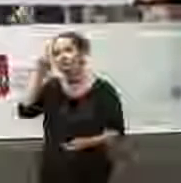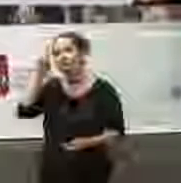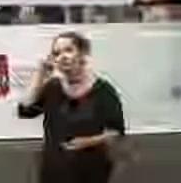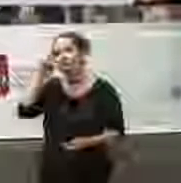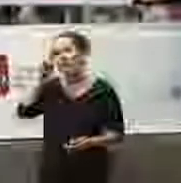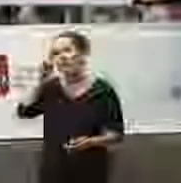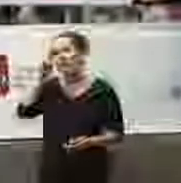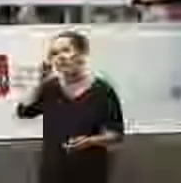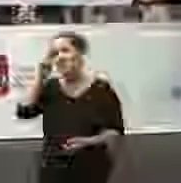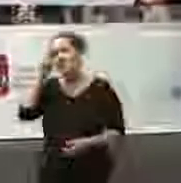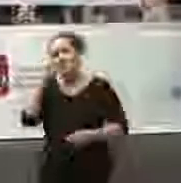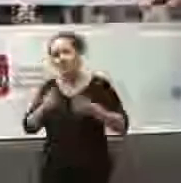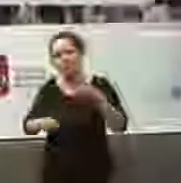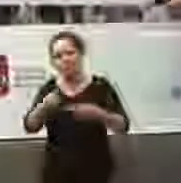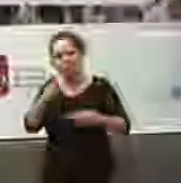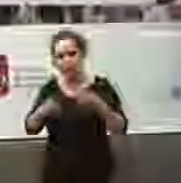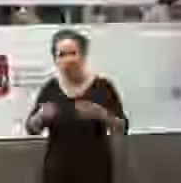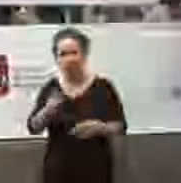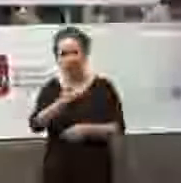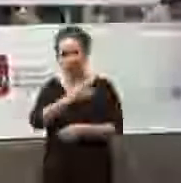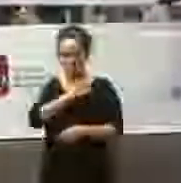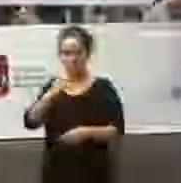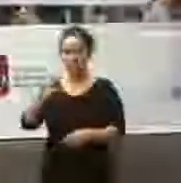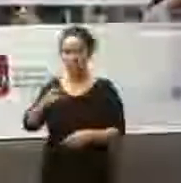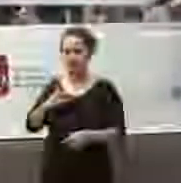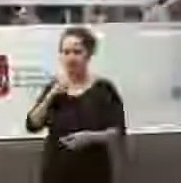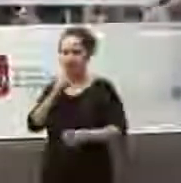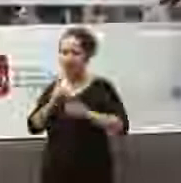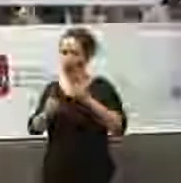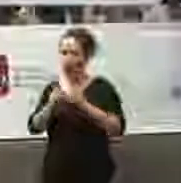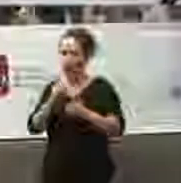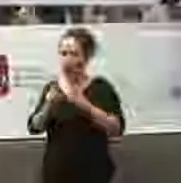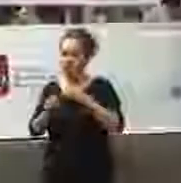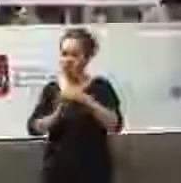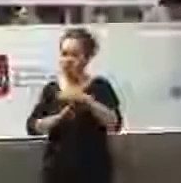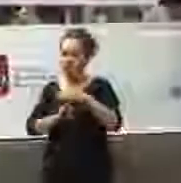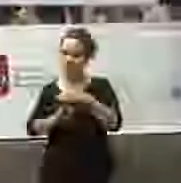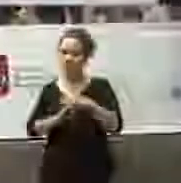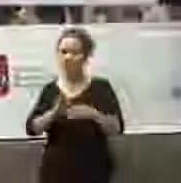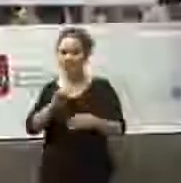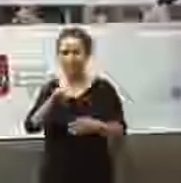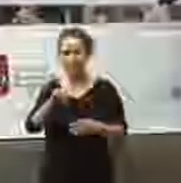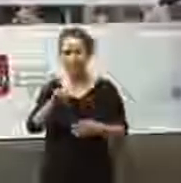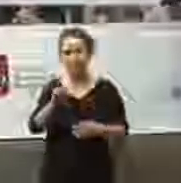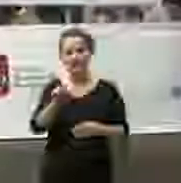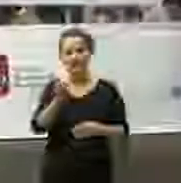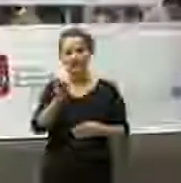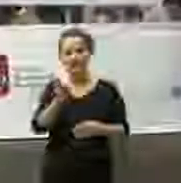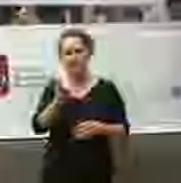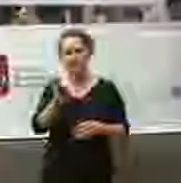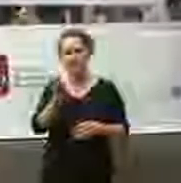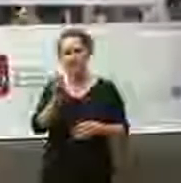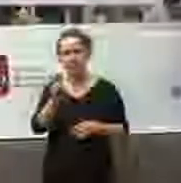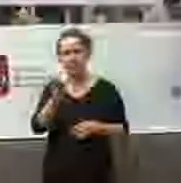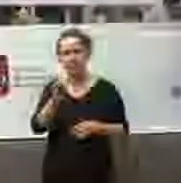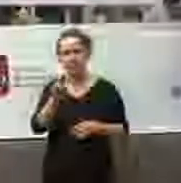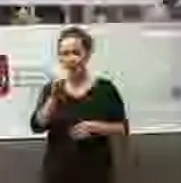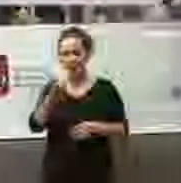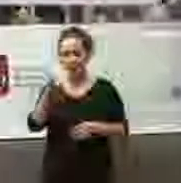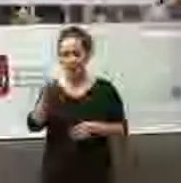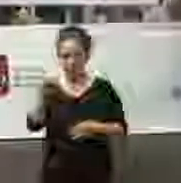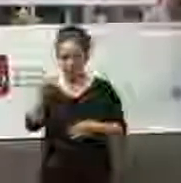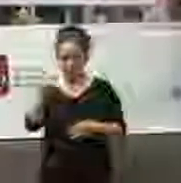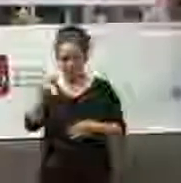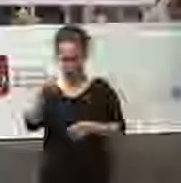judicialização da saúde um diálogo internacional é eu quero antes